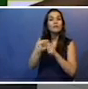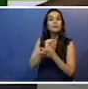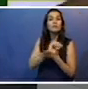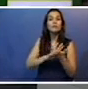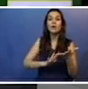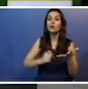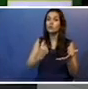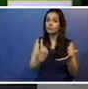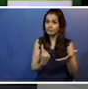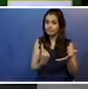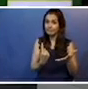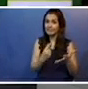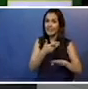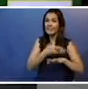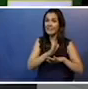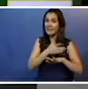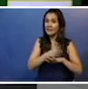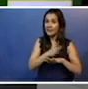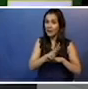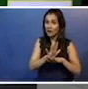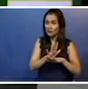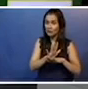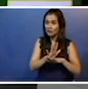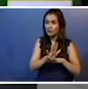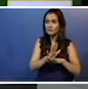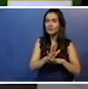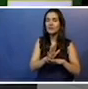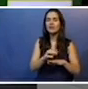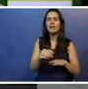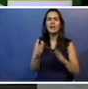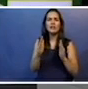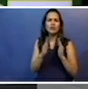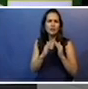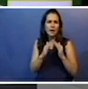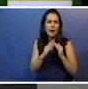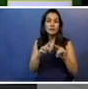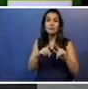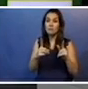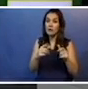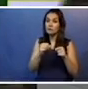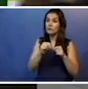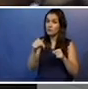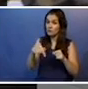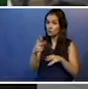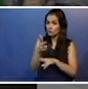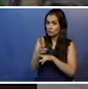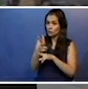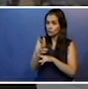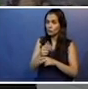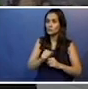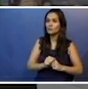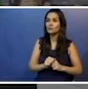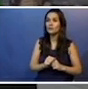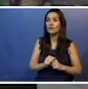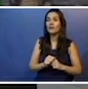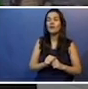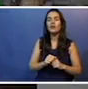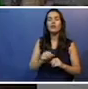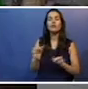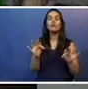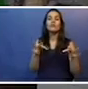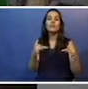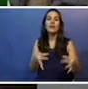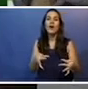exercício 1 da tarefa, daquela sessão em casa, na página 198. E por último, na nossa